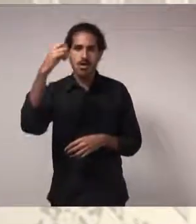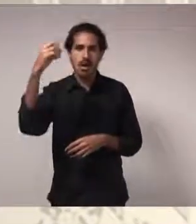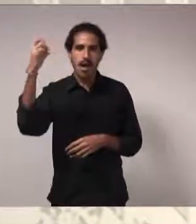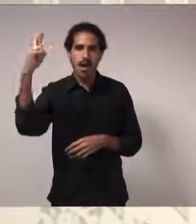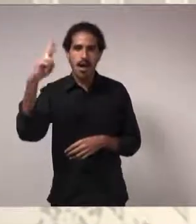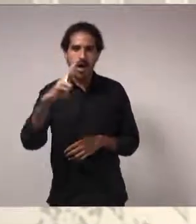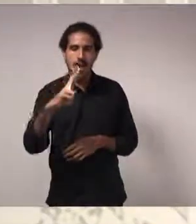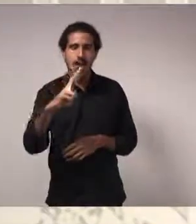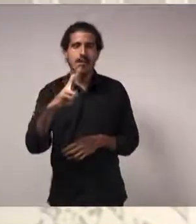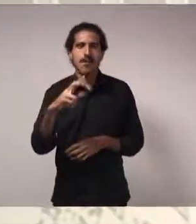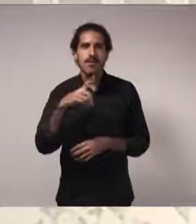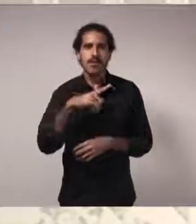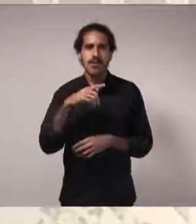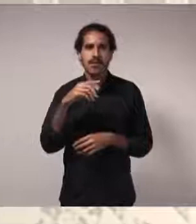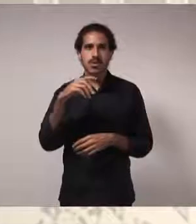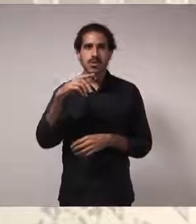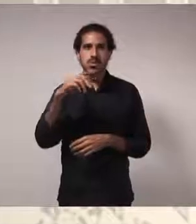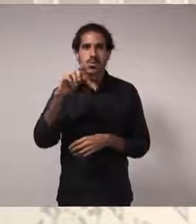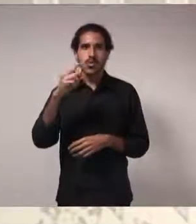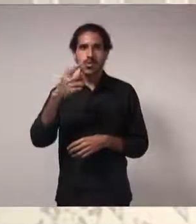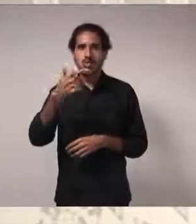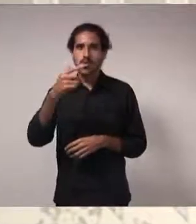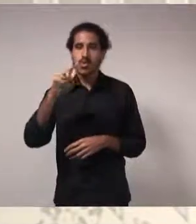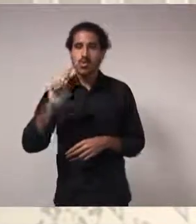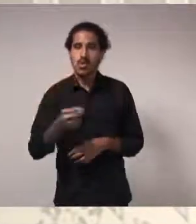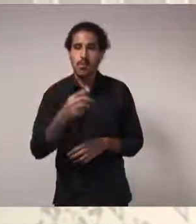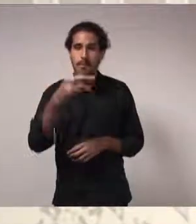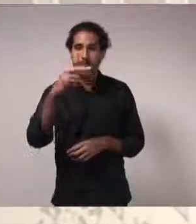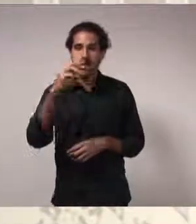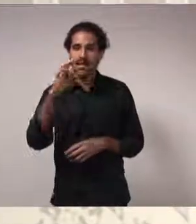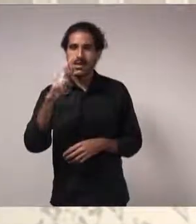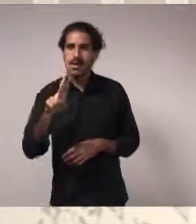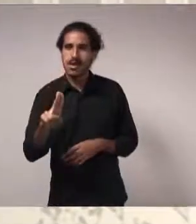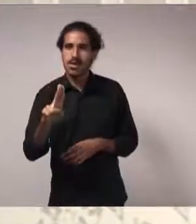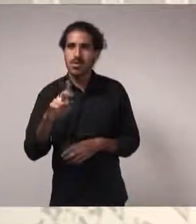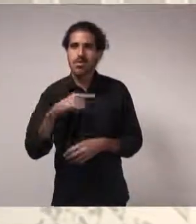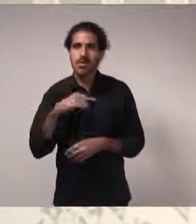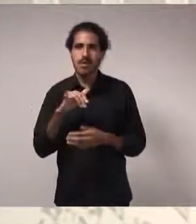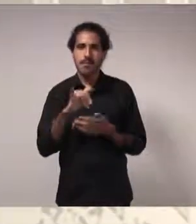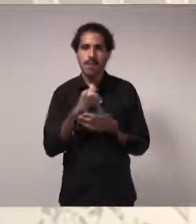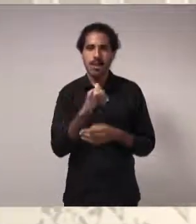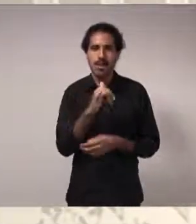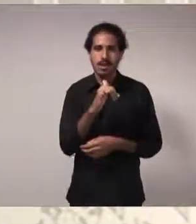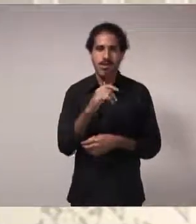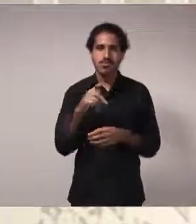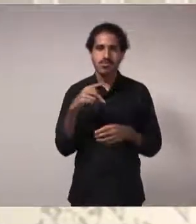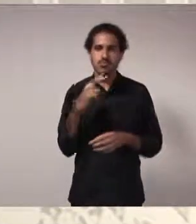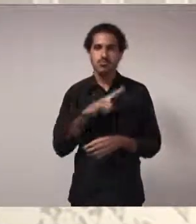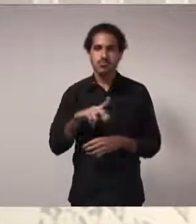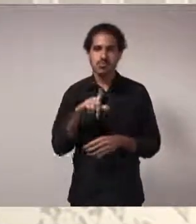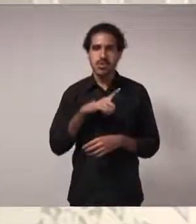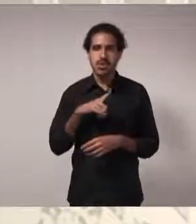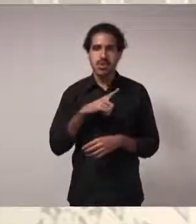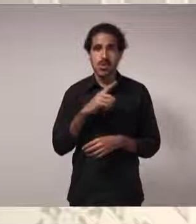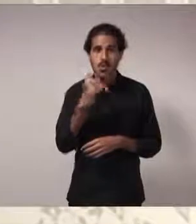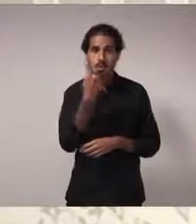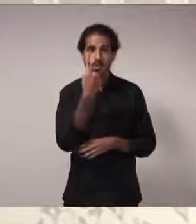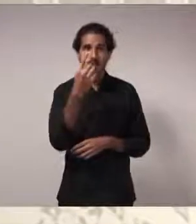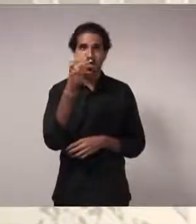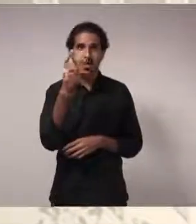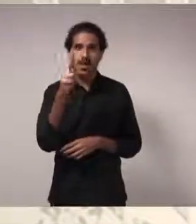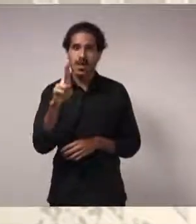TR são 12.000 BTUs. Pegar aquele aparelhozinho, o split, que às vezes a gente tem em casa, tem lá 12.000 BTUs. Então, uma TR